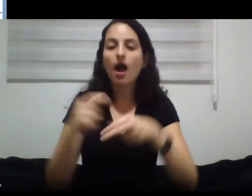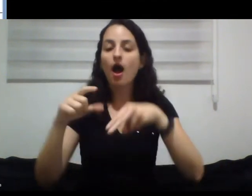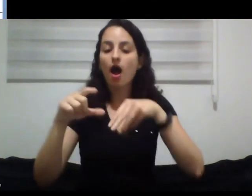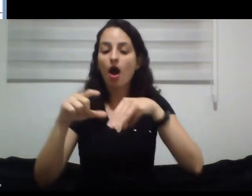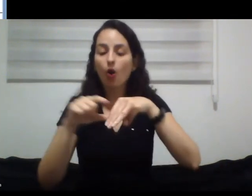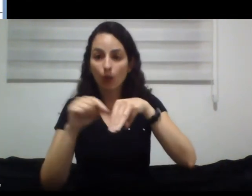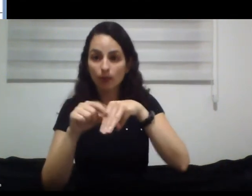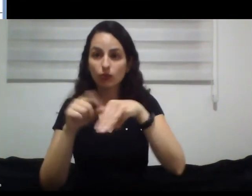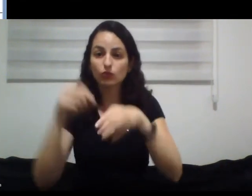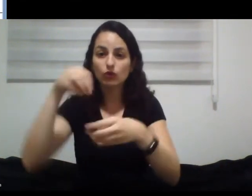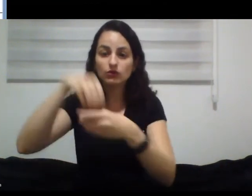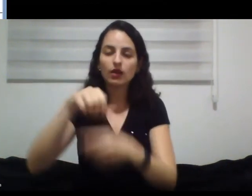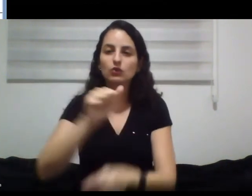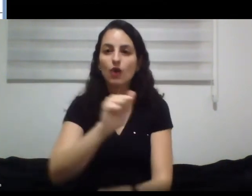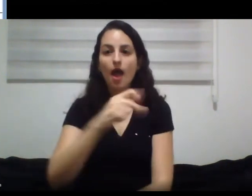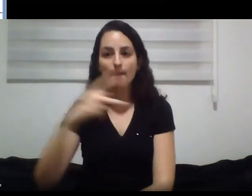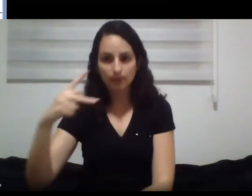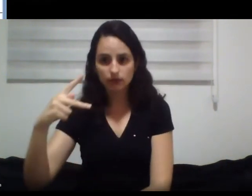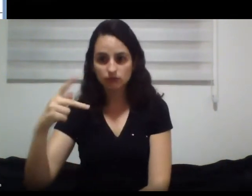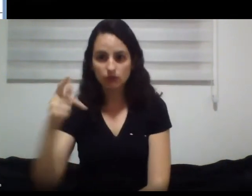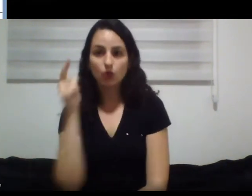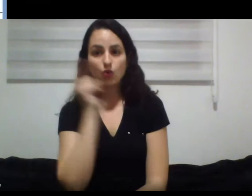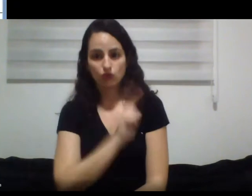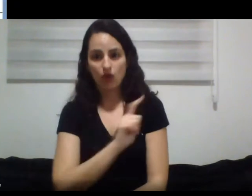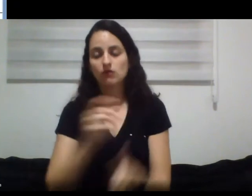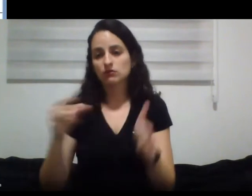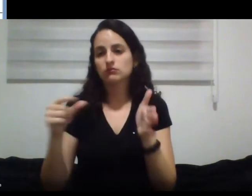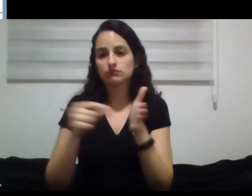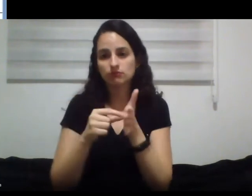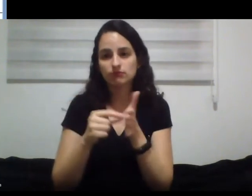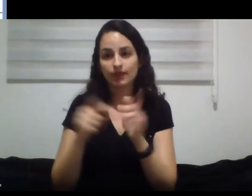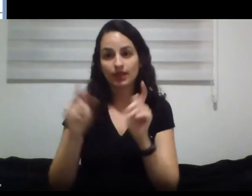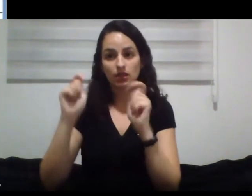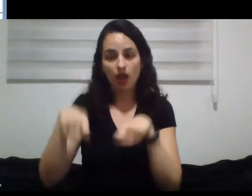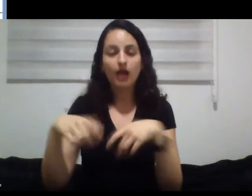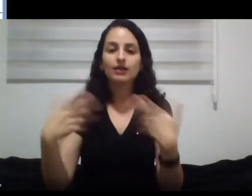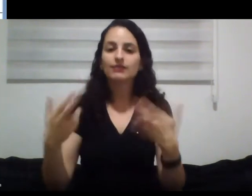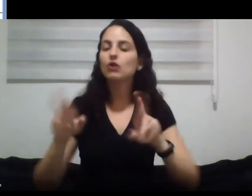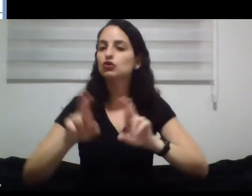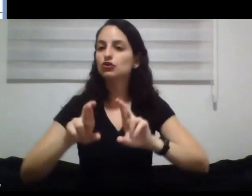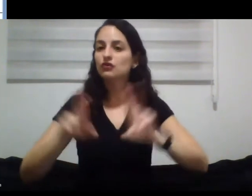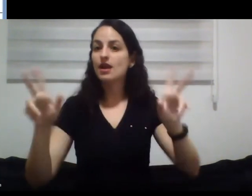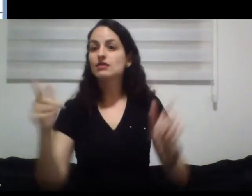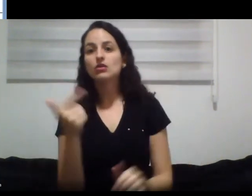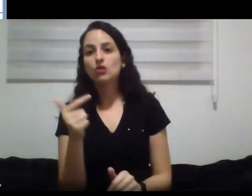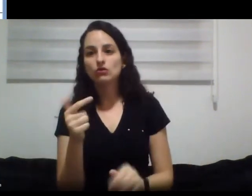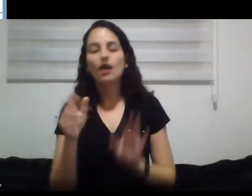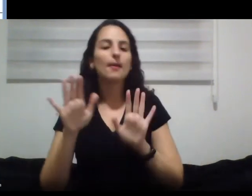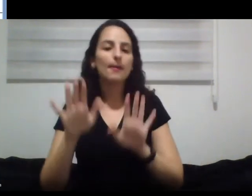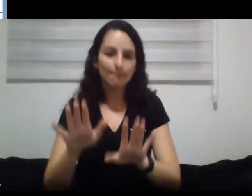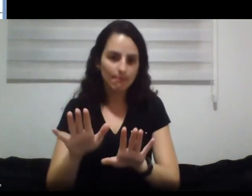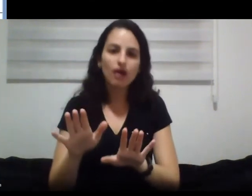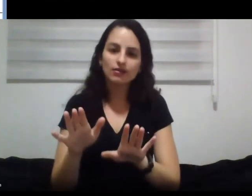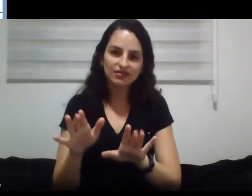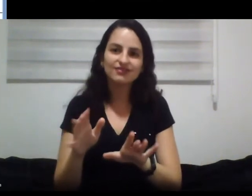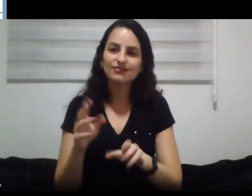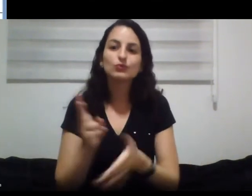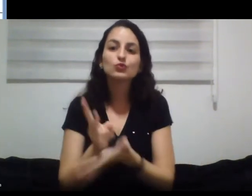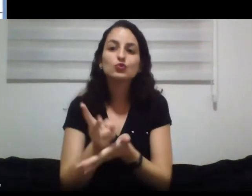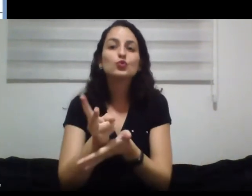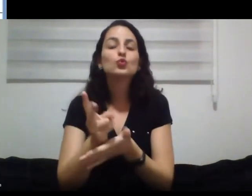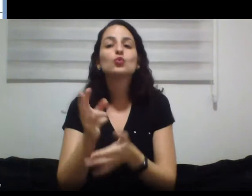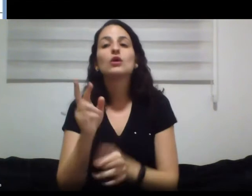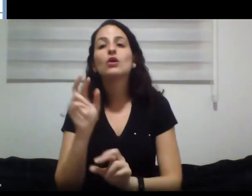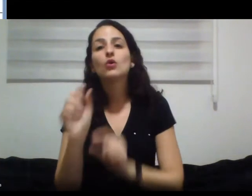mesmo momento? Vamos pensar isso, que teríamos todos os ATs com professores dando aula, e agora nós estamos no ambiente virtual. Se todos usarmos o